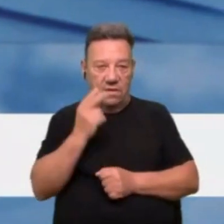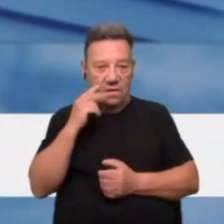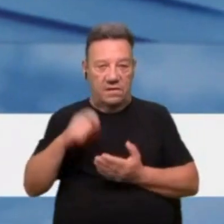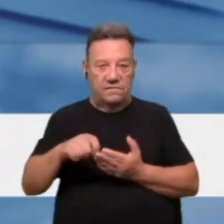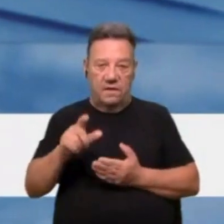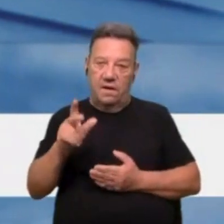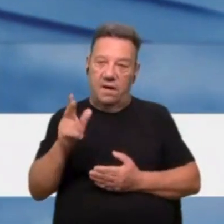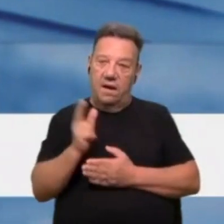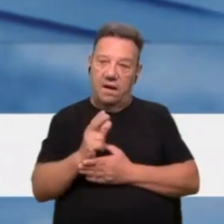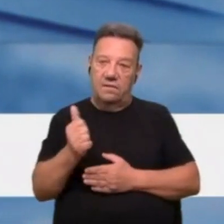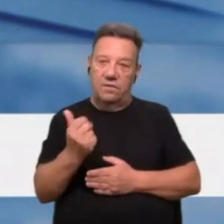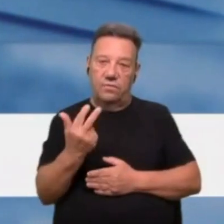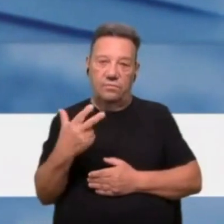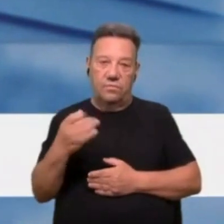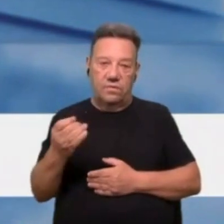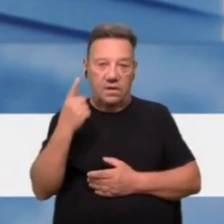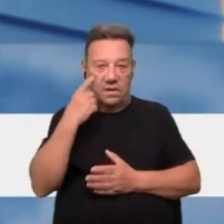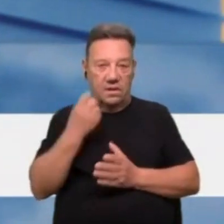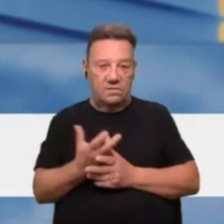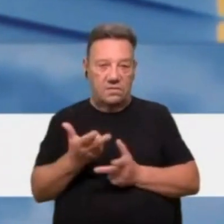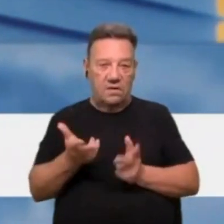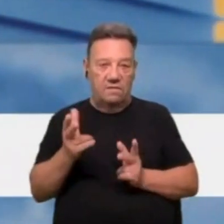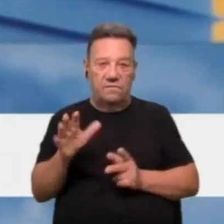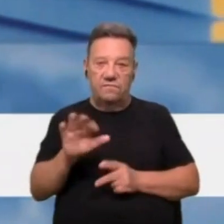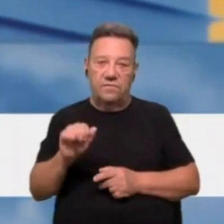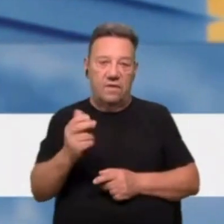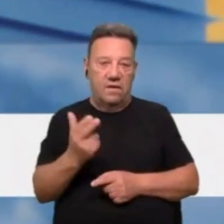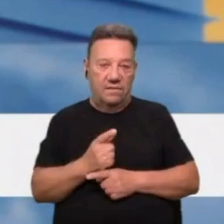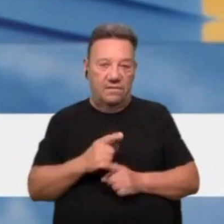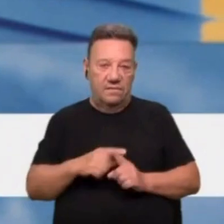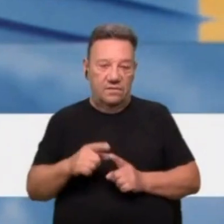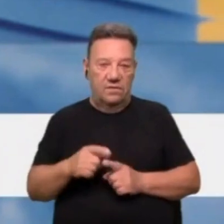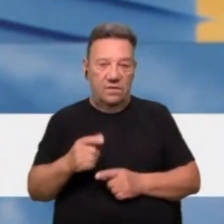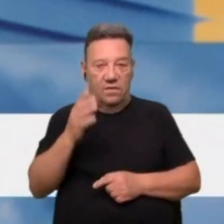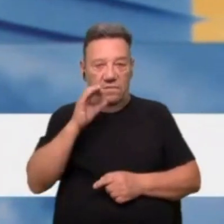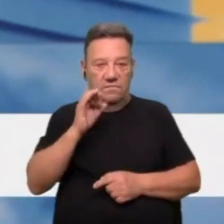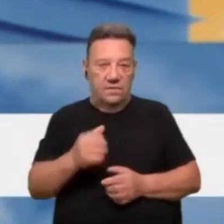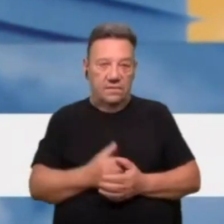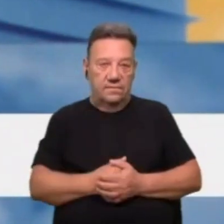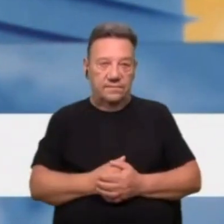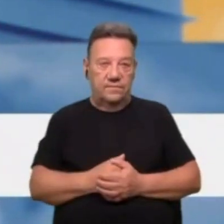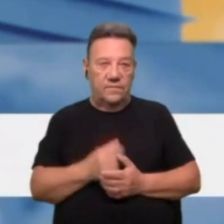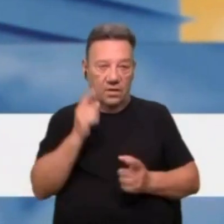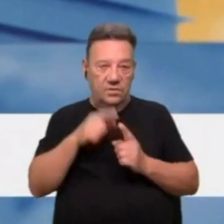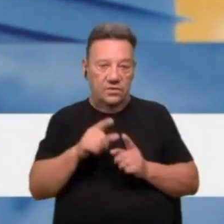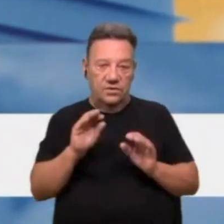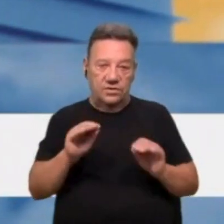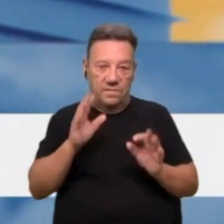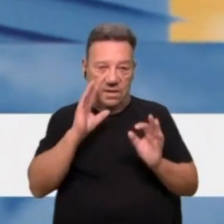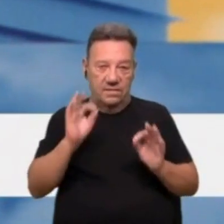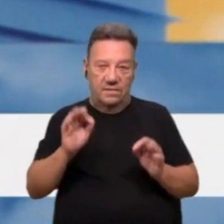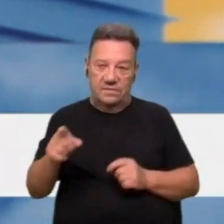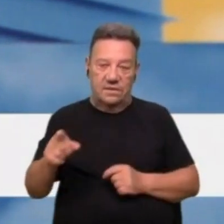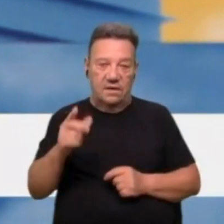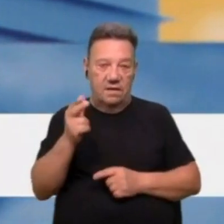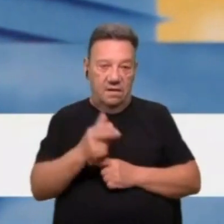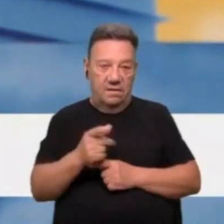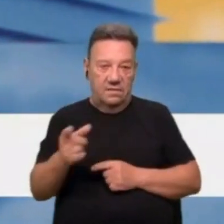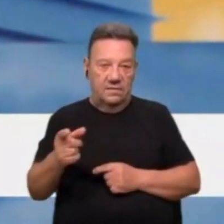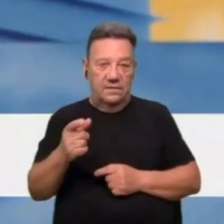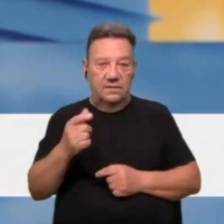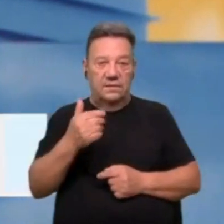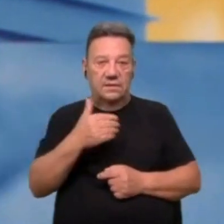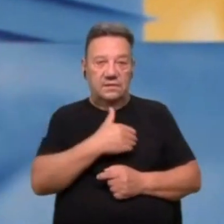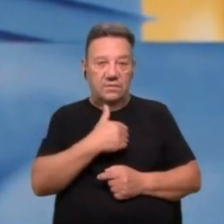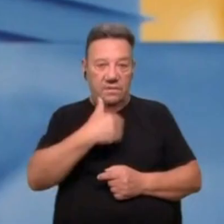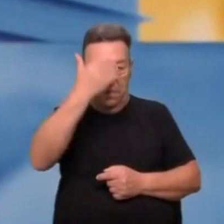bruta, uma criação livre de estilos artísticos oficiais. O objetivo é chamar a atenção para a arte e a